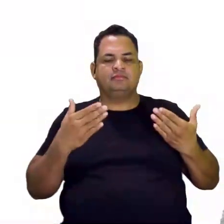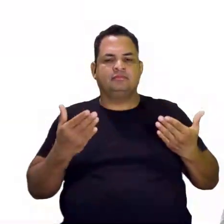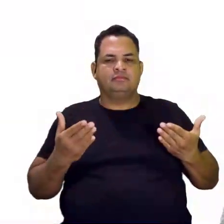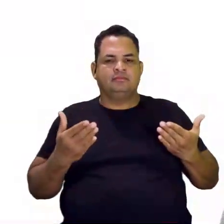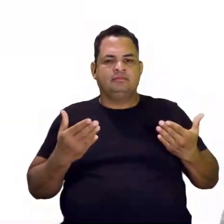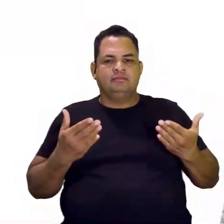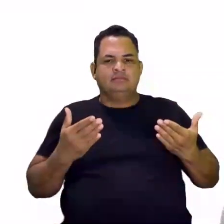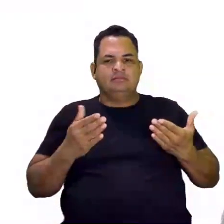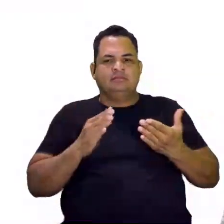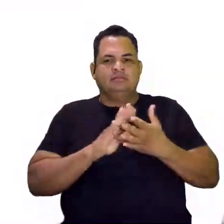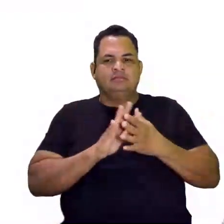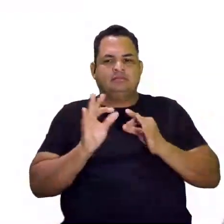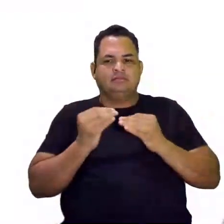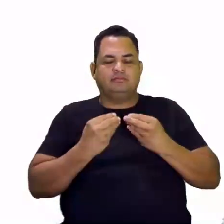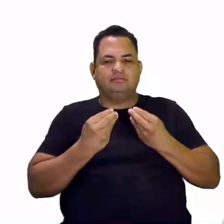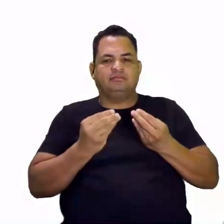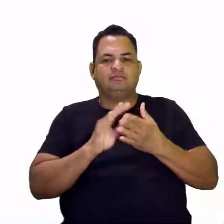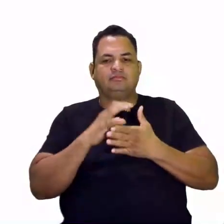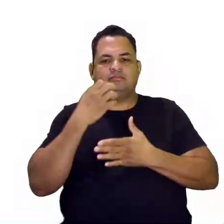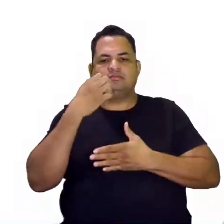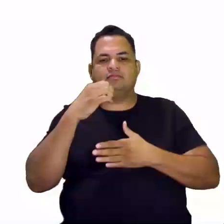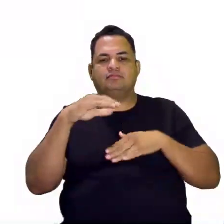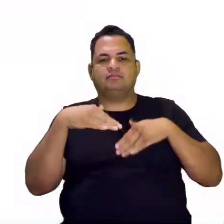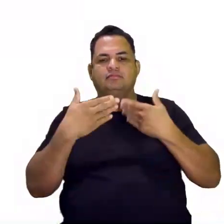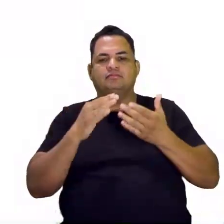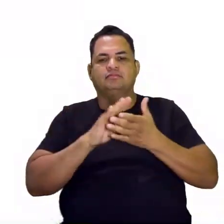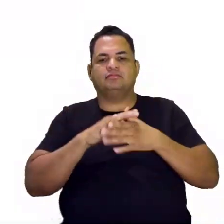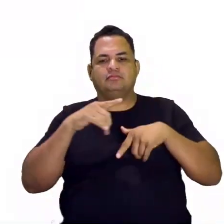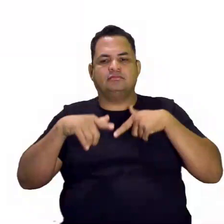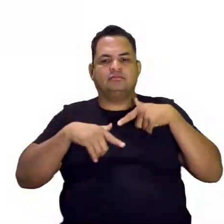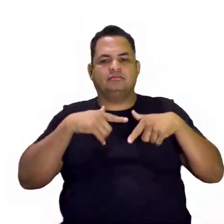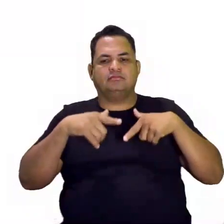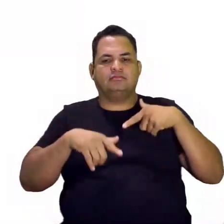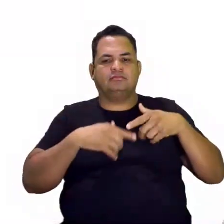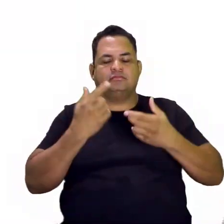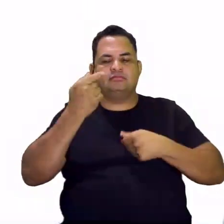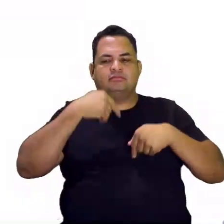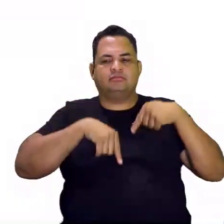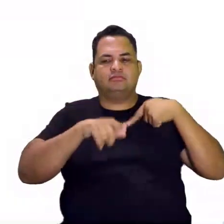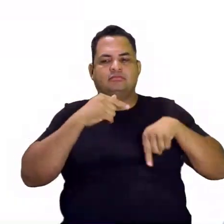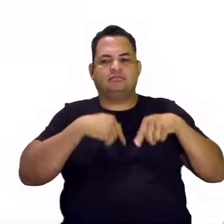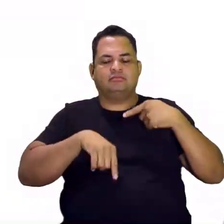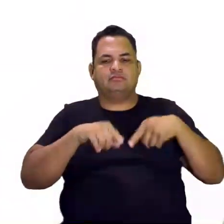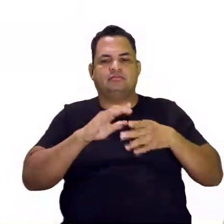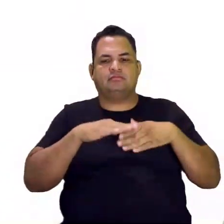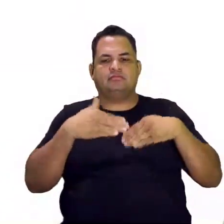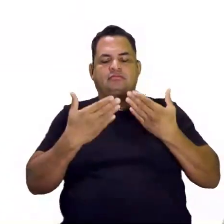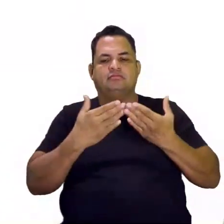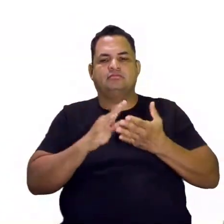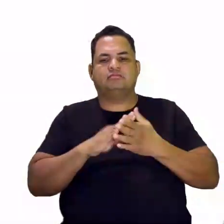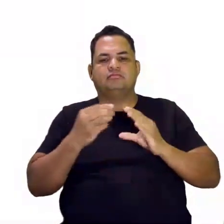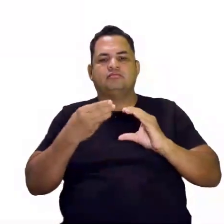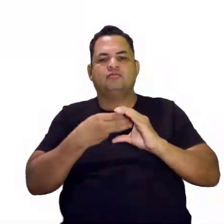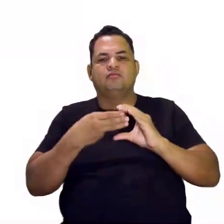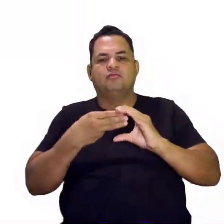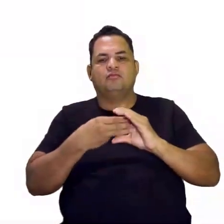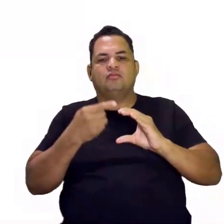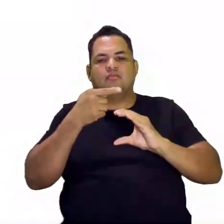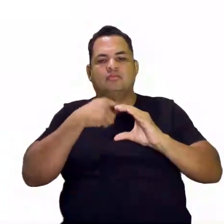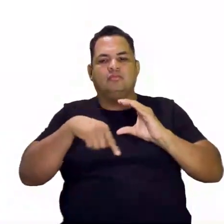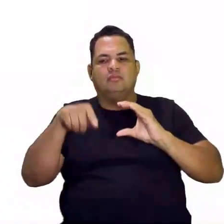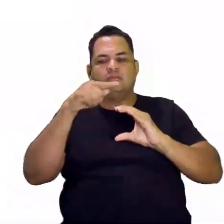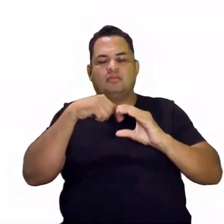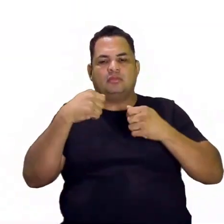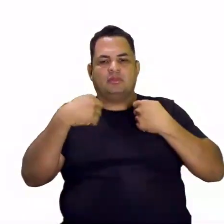contrapartida, eles forneciam energia toda vez que eles realizavam a sua via metabólica. Todo organismo vivo, meu